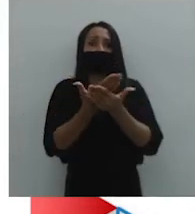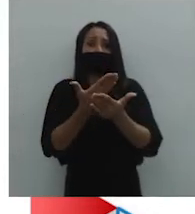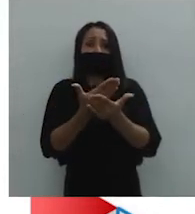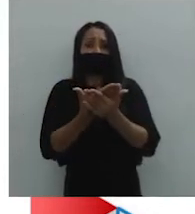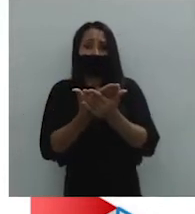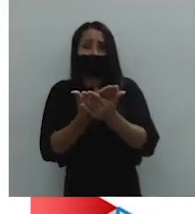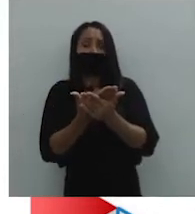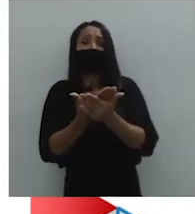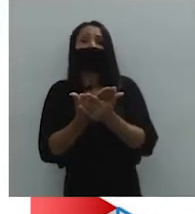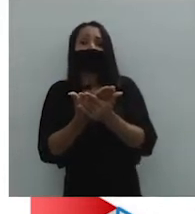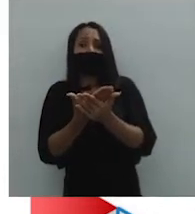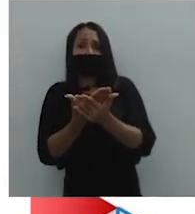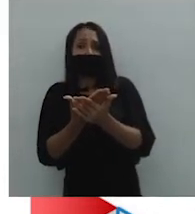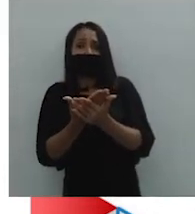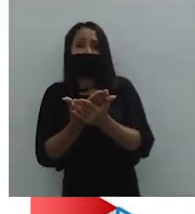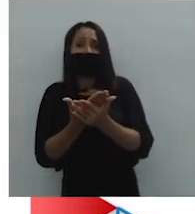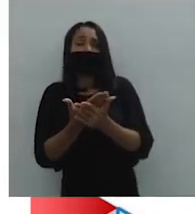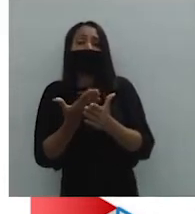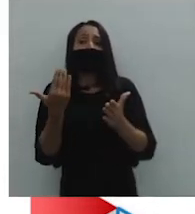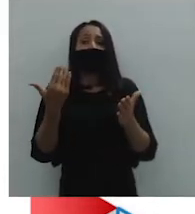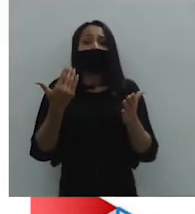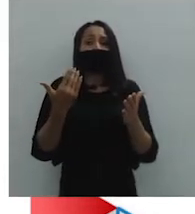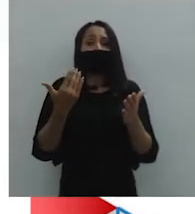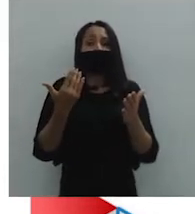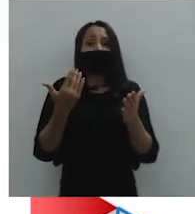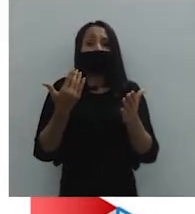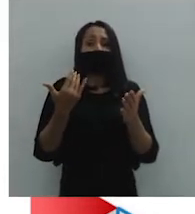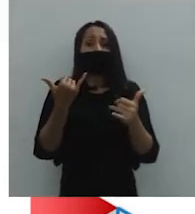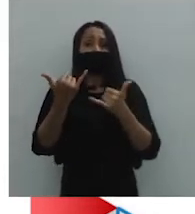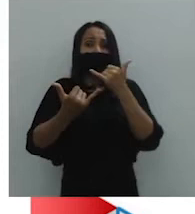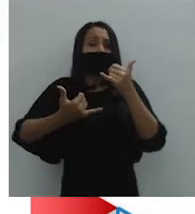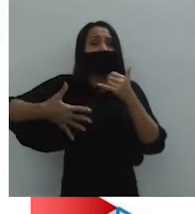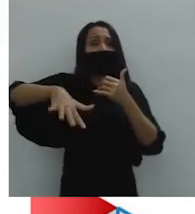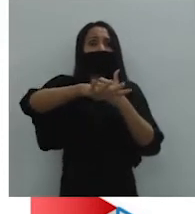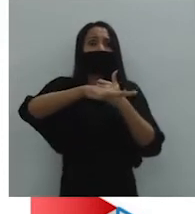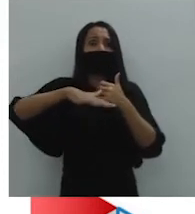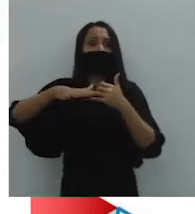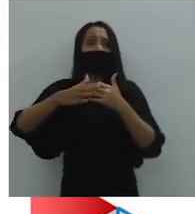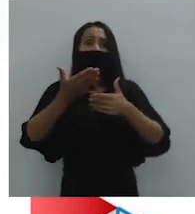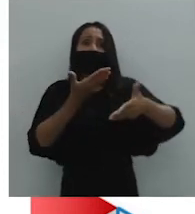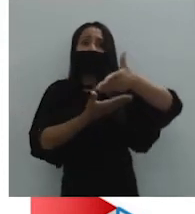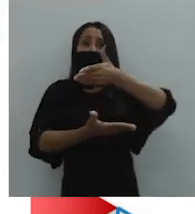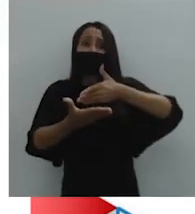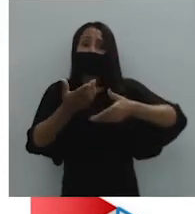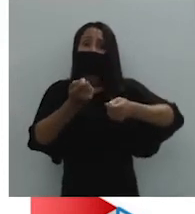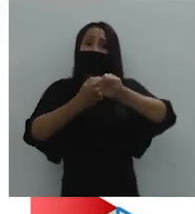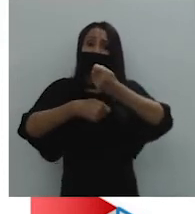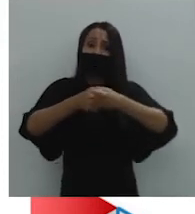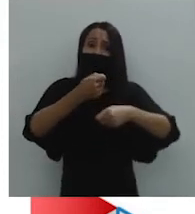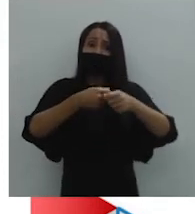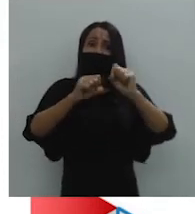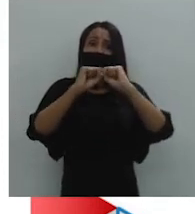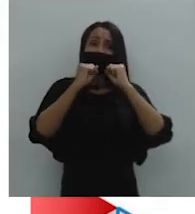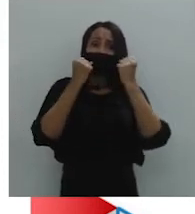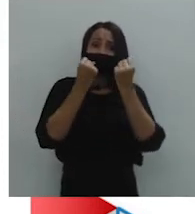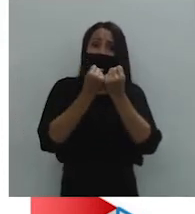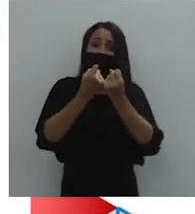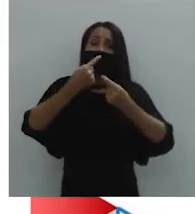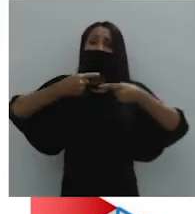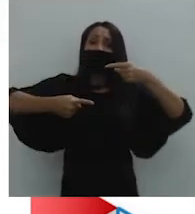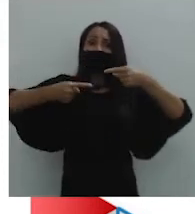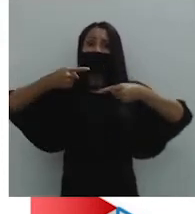e lazer, certo? E envolvem, portanto, relações econômicas, sociais e